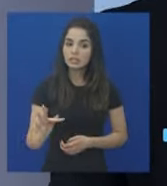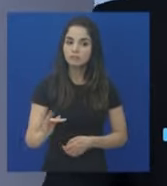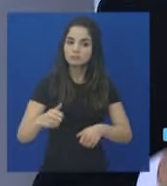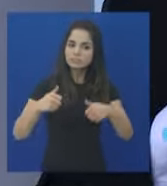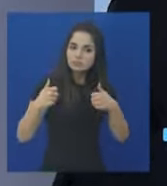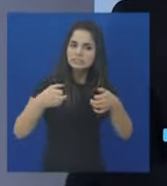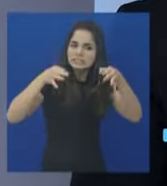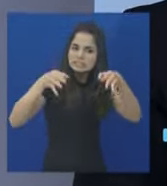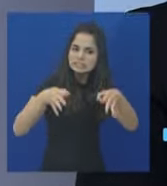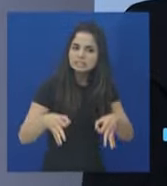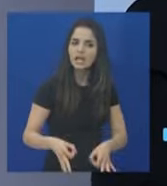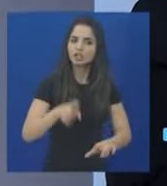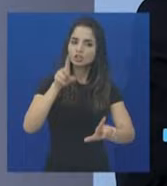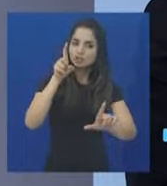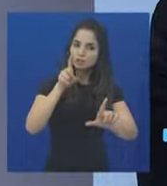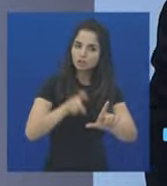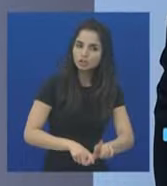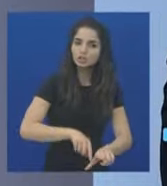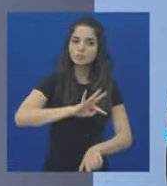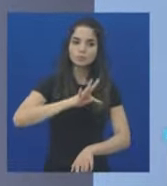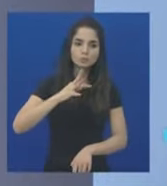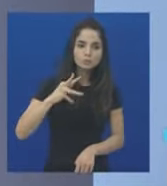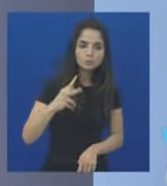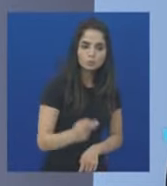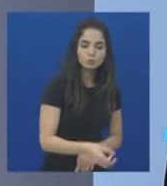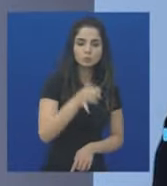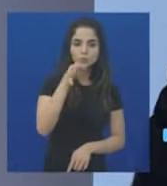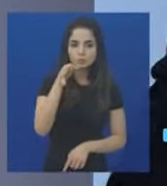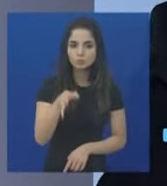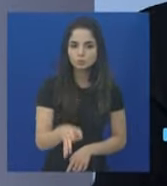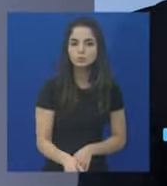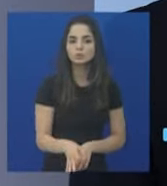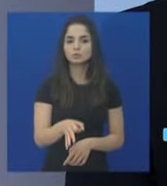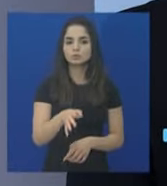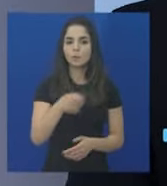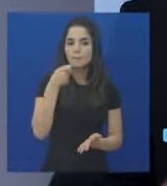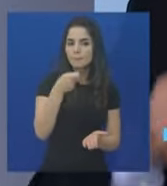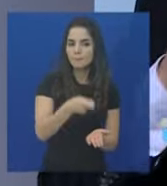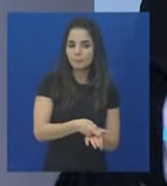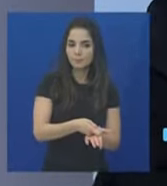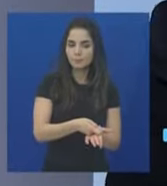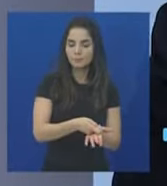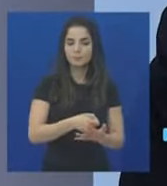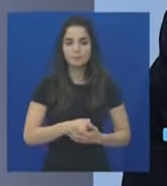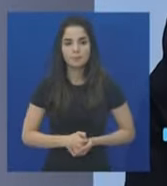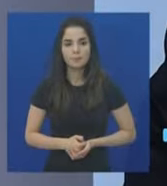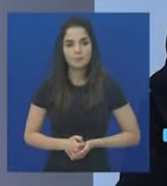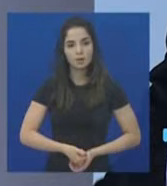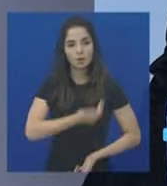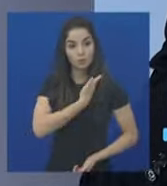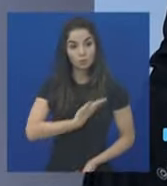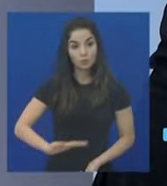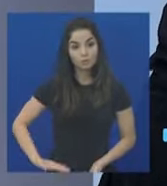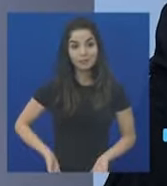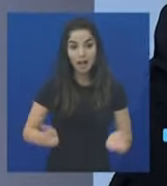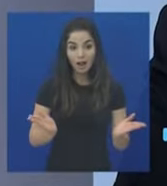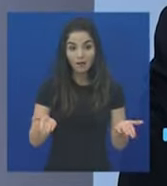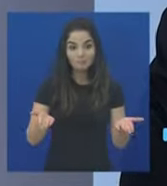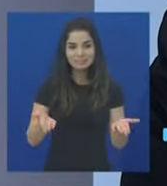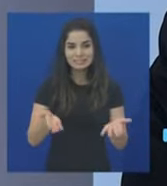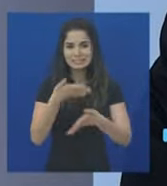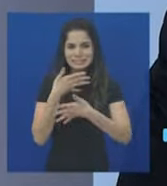com toda a renegociação feita e pagas. Esse governo que acabou com